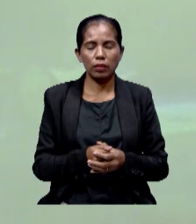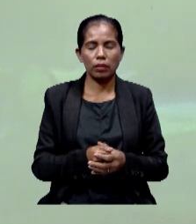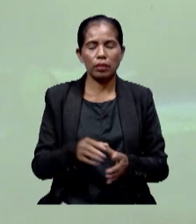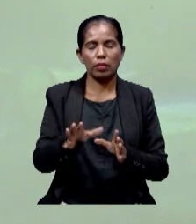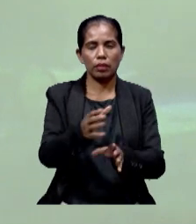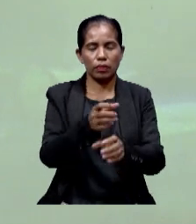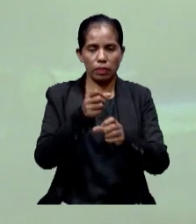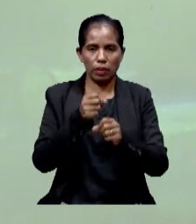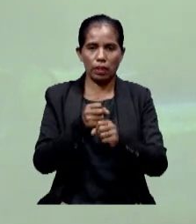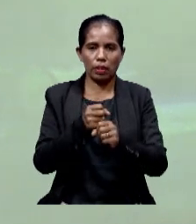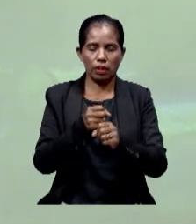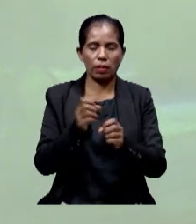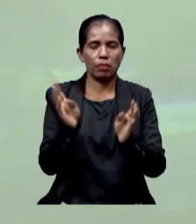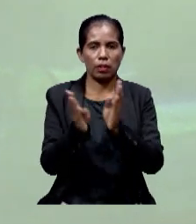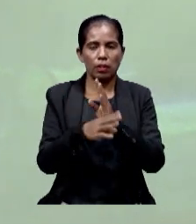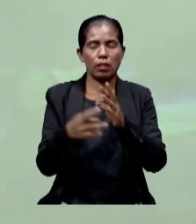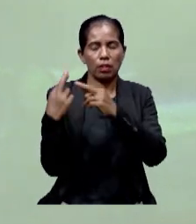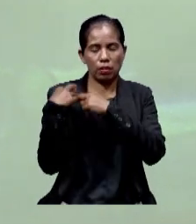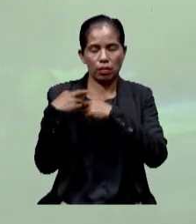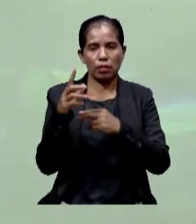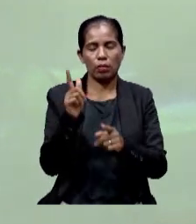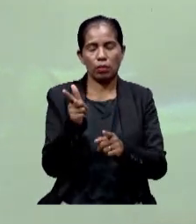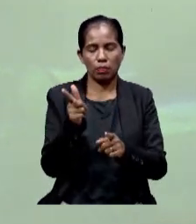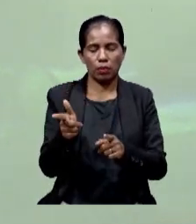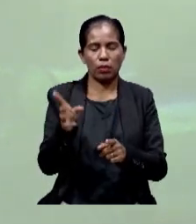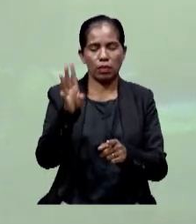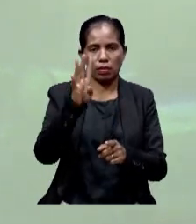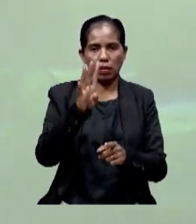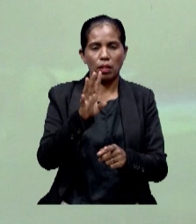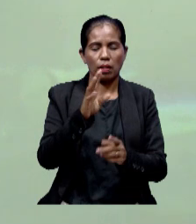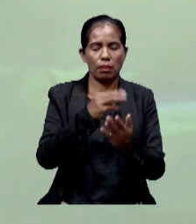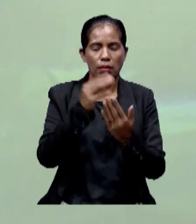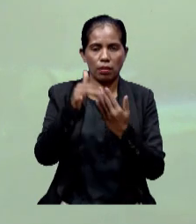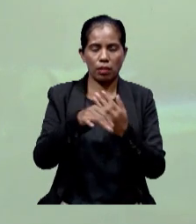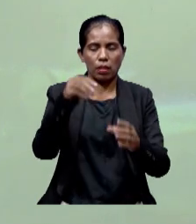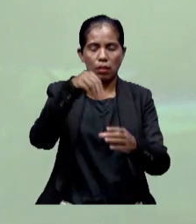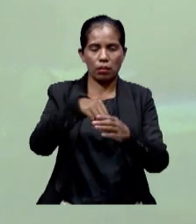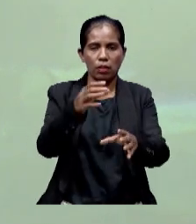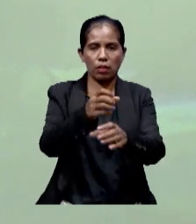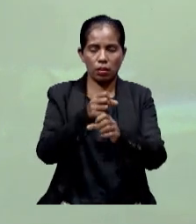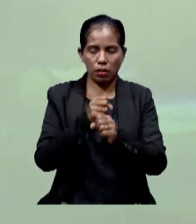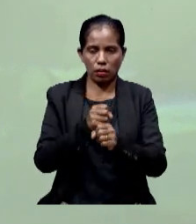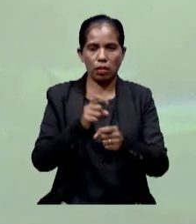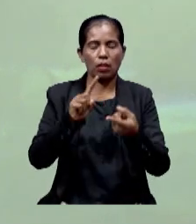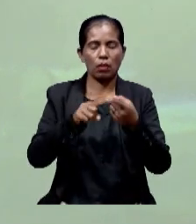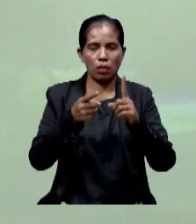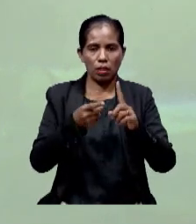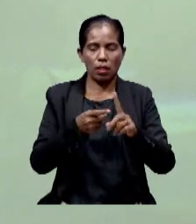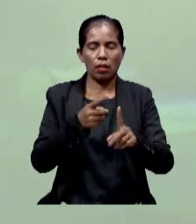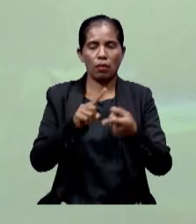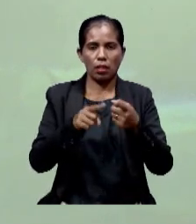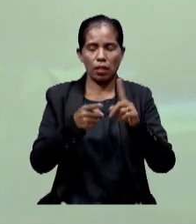de posse iha dia 20 de maio, mai be halo buat barakona, inclui simu itania maluk a Eleba Uan